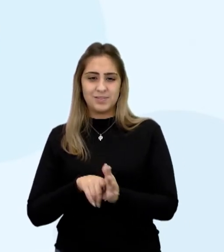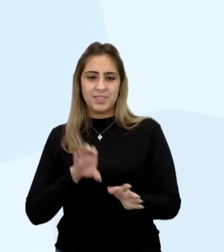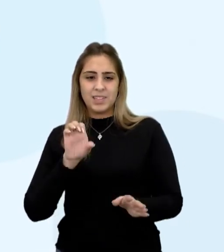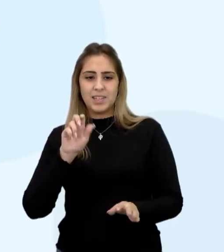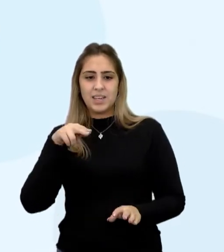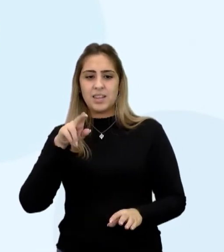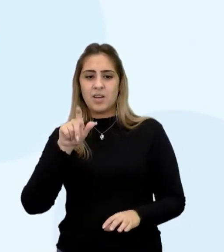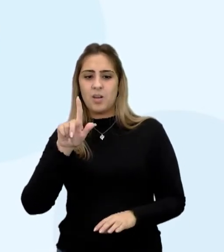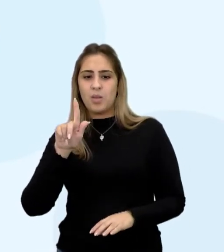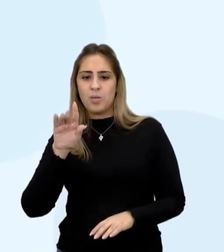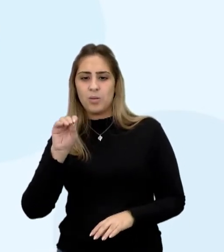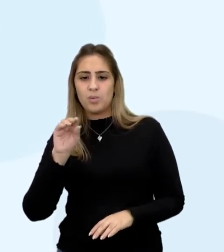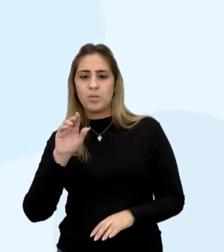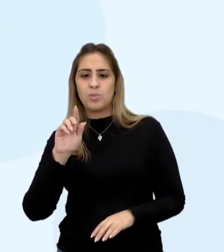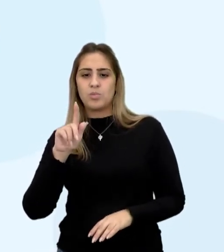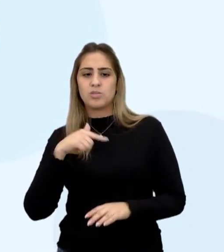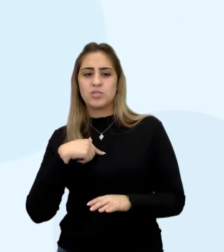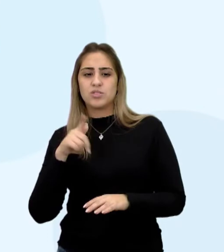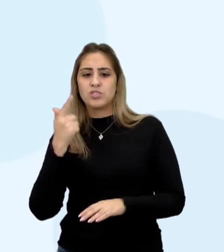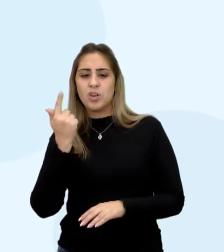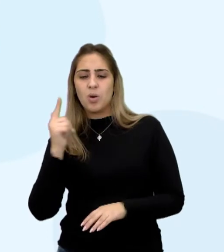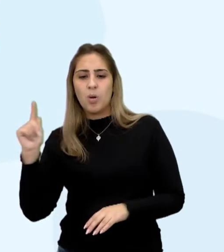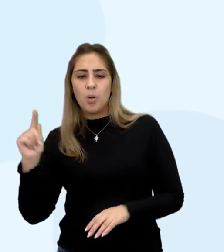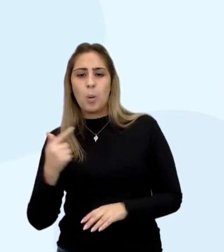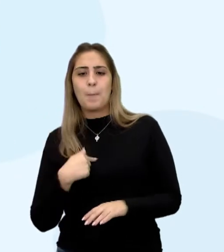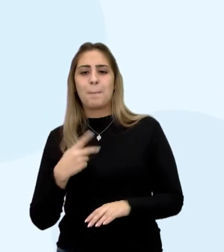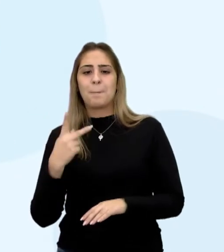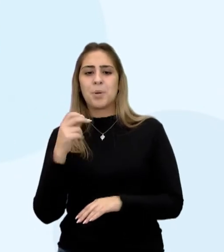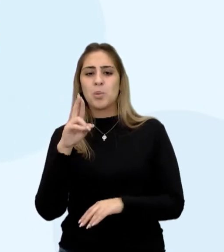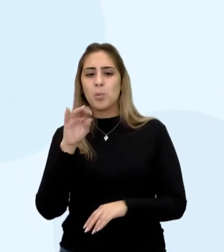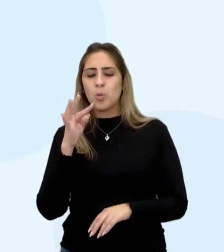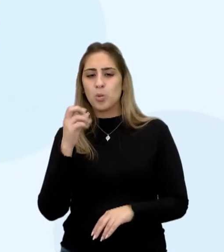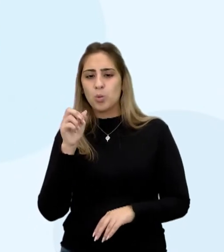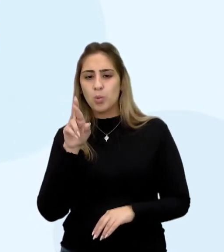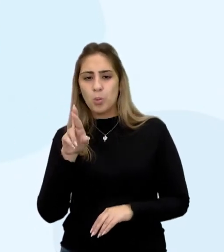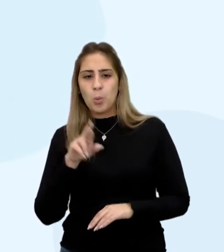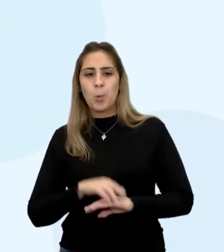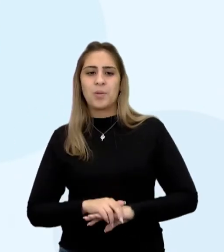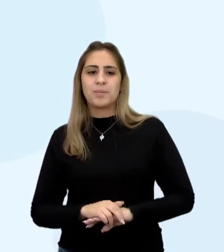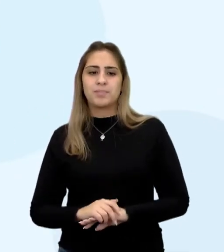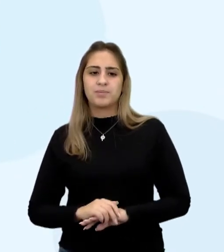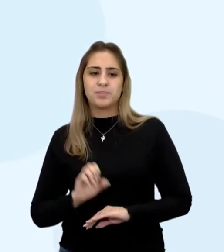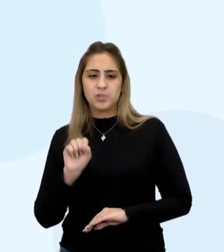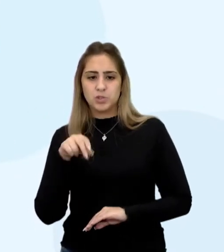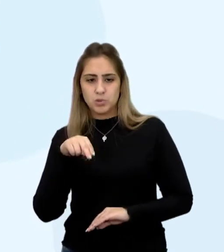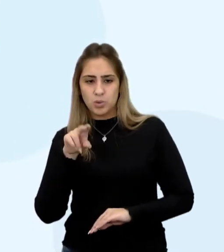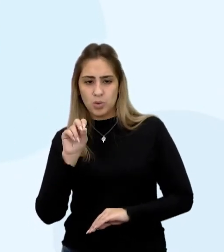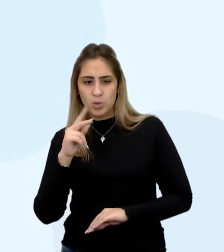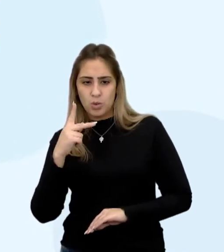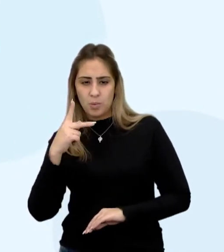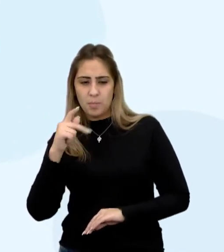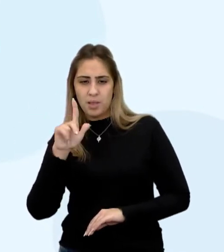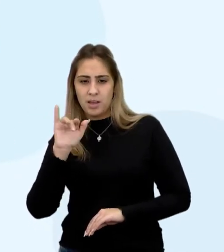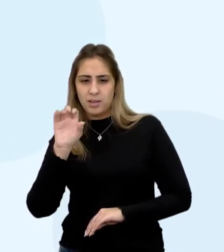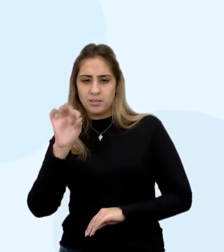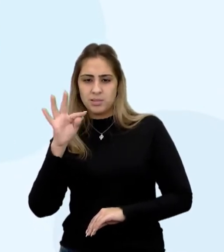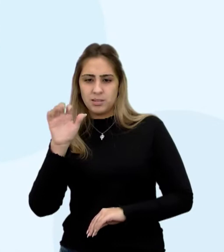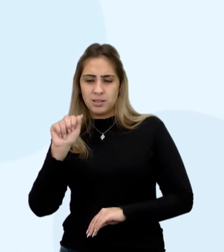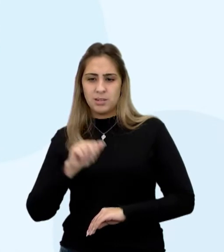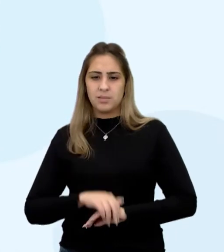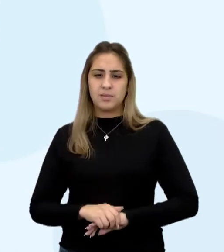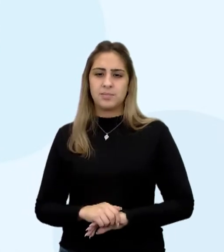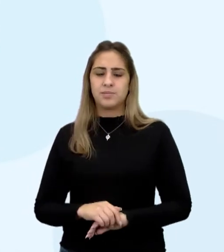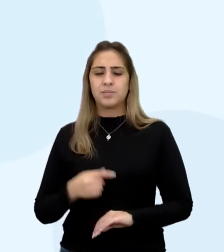Enólogo, geólogo, sonoplasta, promotor. Né? Promotor, a gente pode pensar naquele promotor no supermercado ou promotor